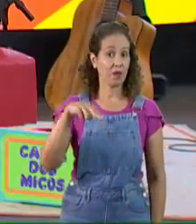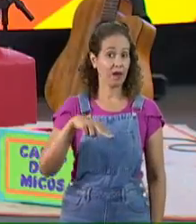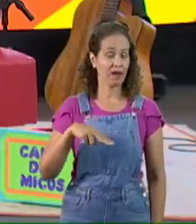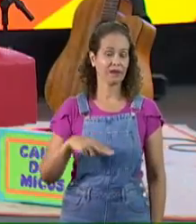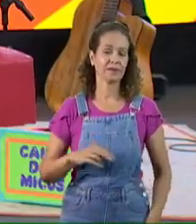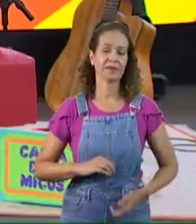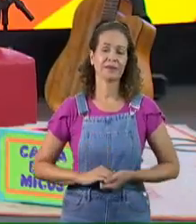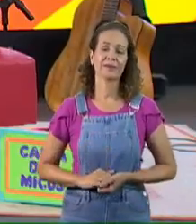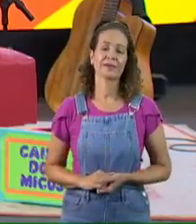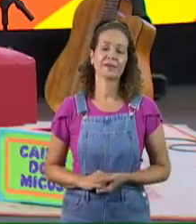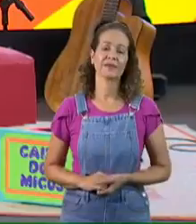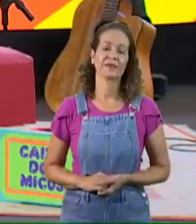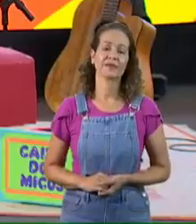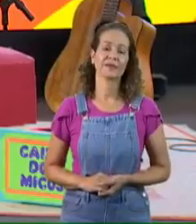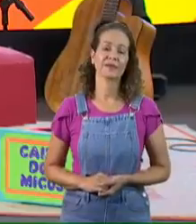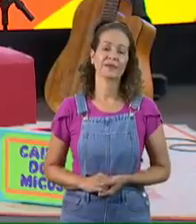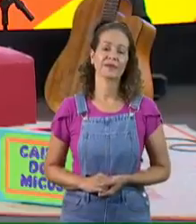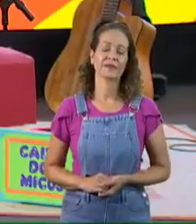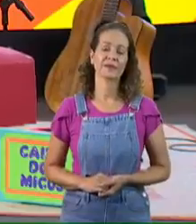Luan.